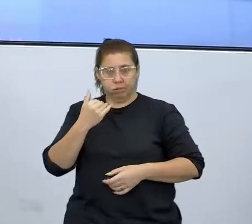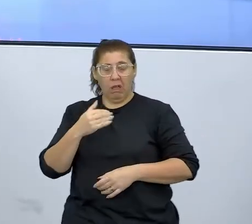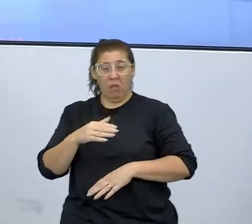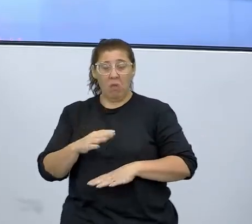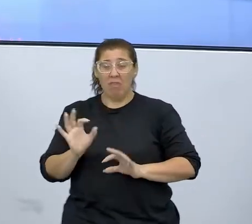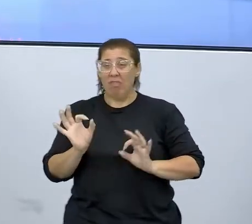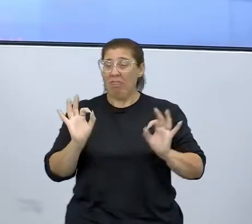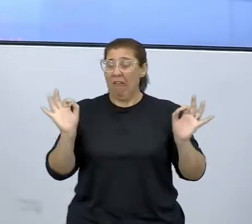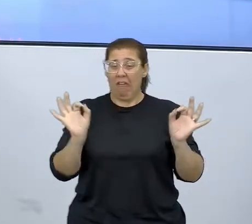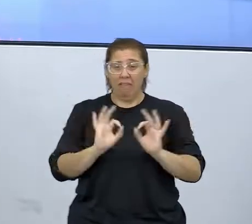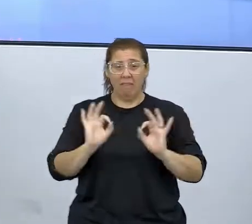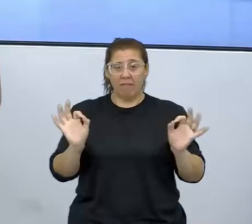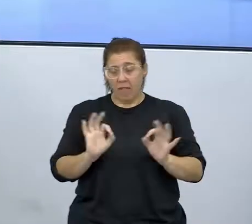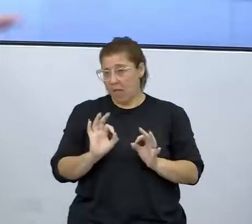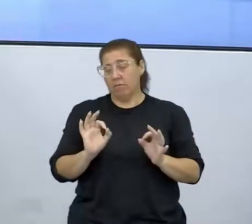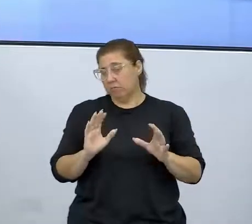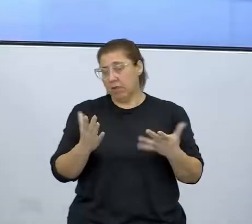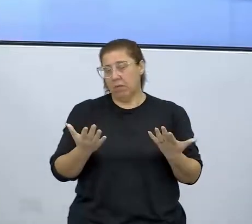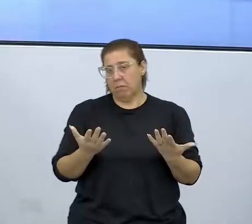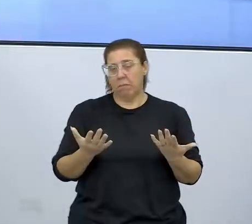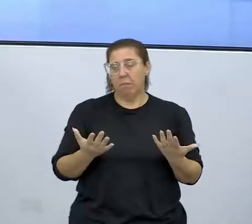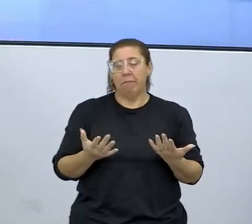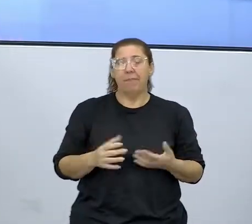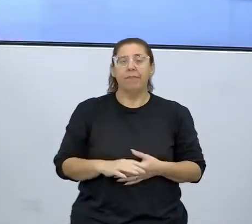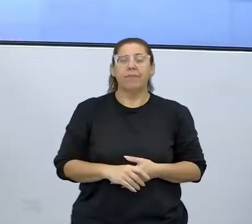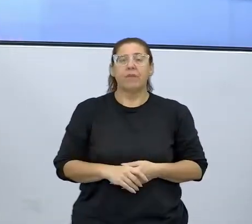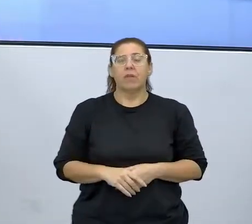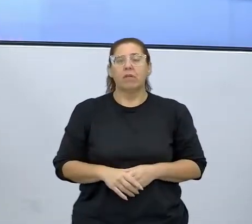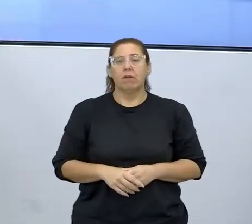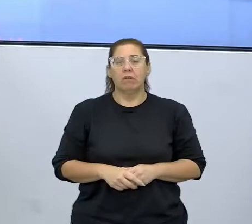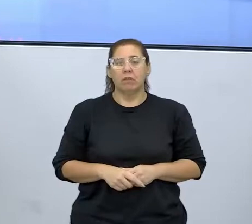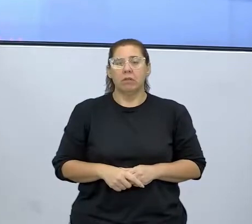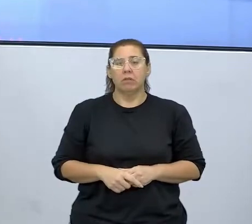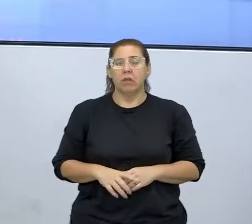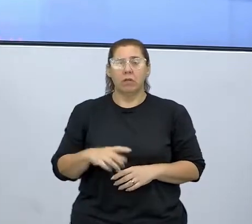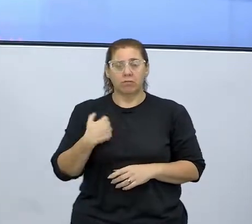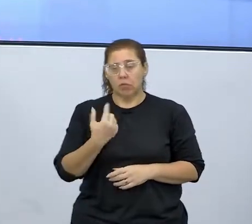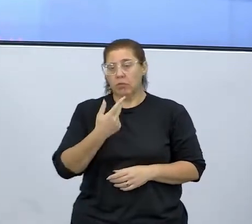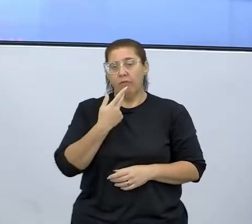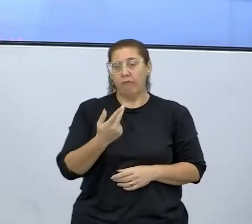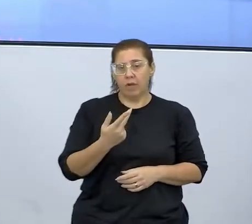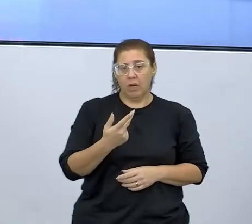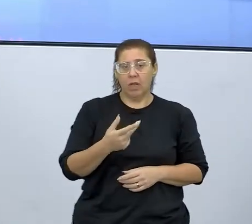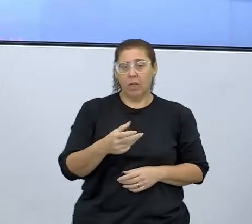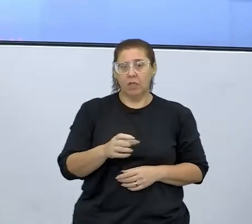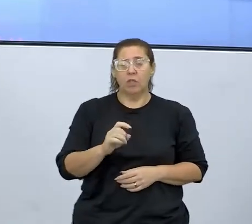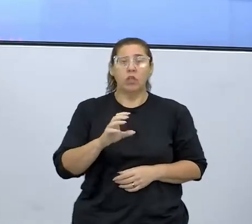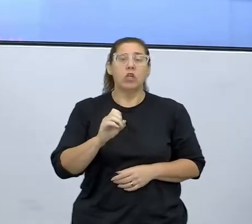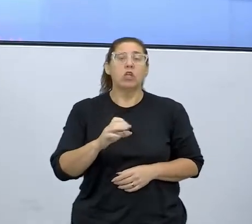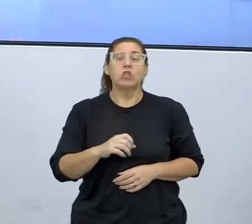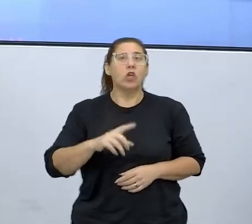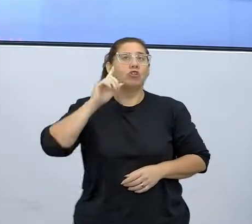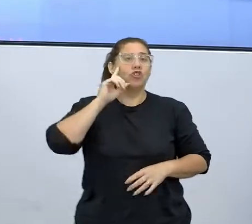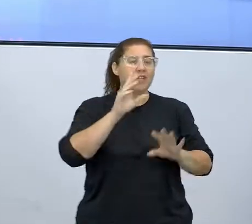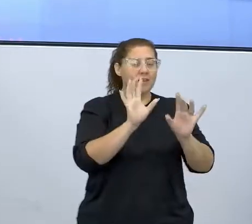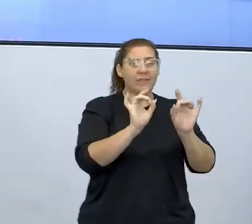para compensar, entre aspas, a gente não tá falando da sua ceia de Natal, a gente não tá falando da vez